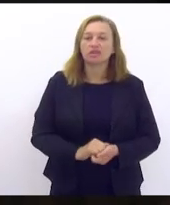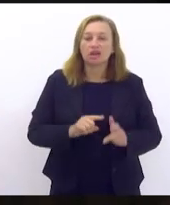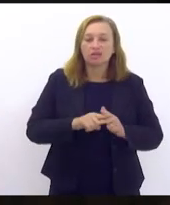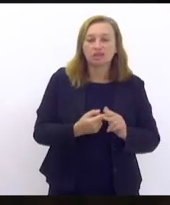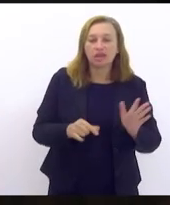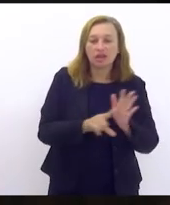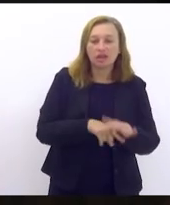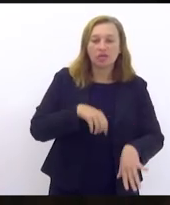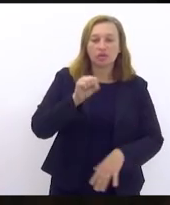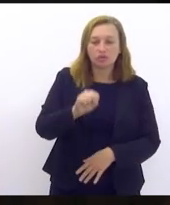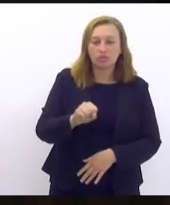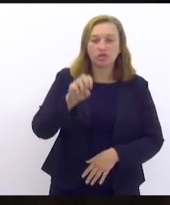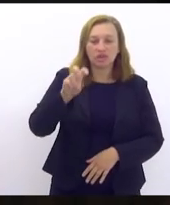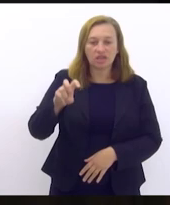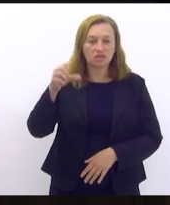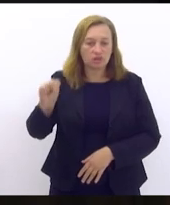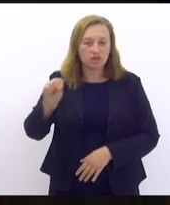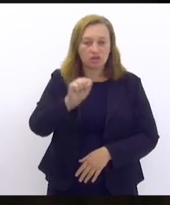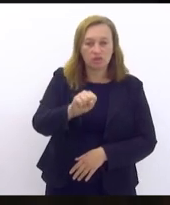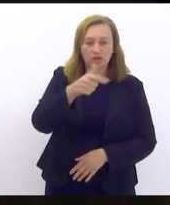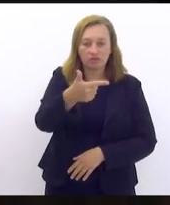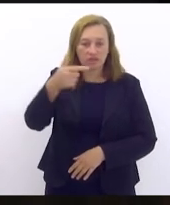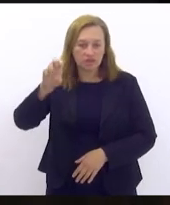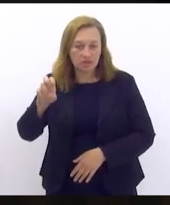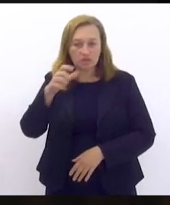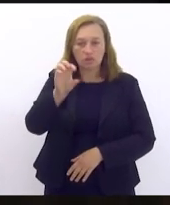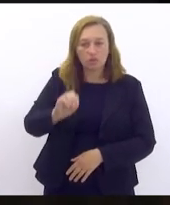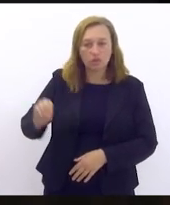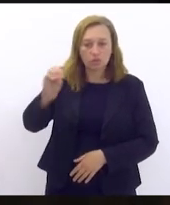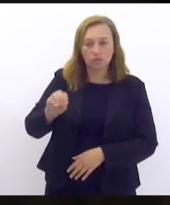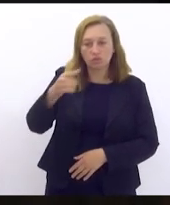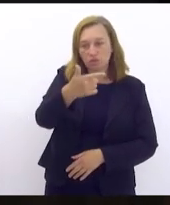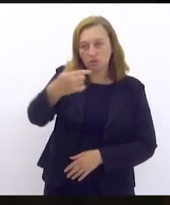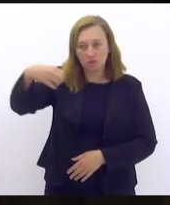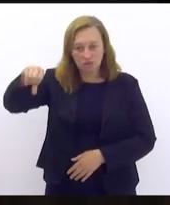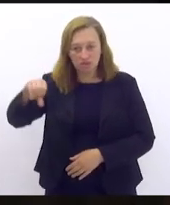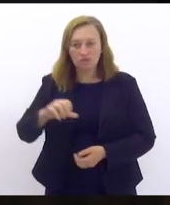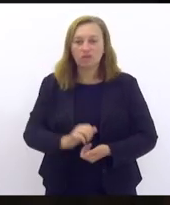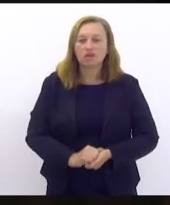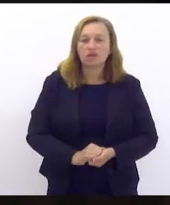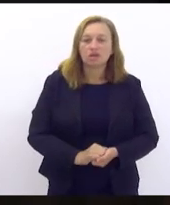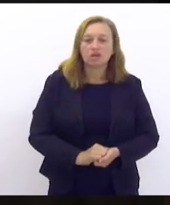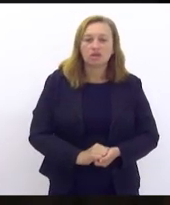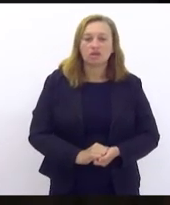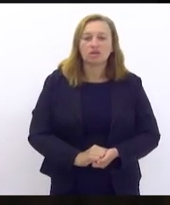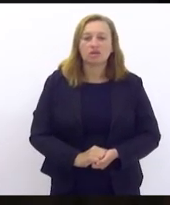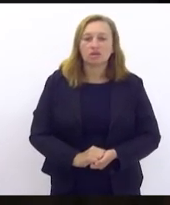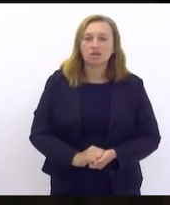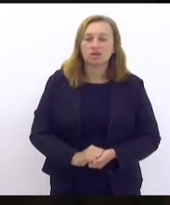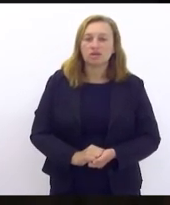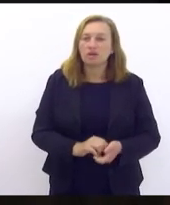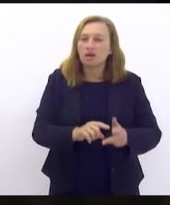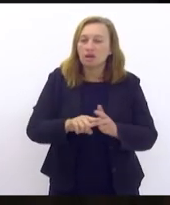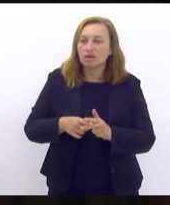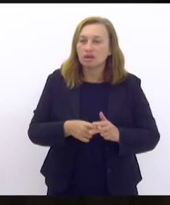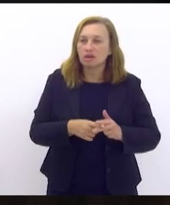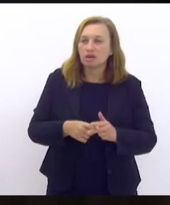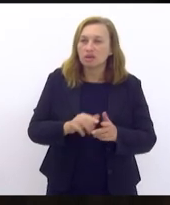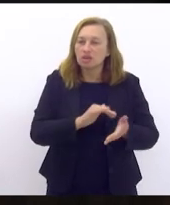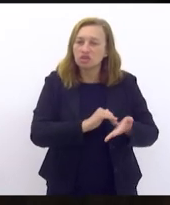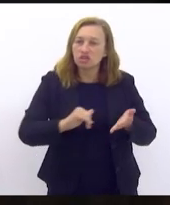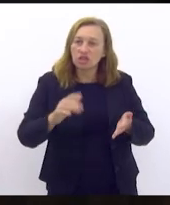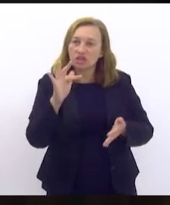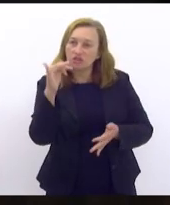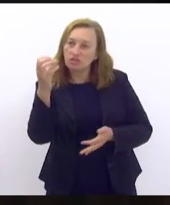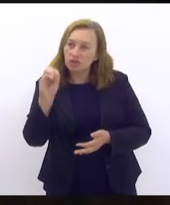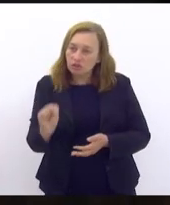lei número 8.588, de 25 de outubro de 2019, que dispõe sobre o alinhamento e a retirada de fios